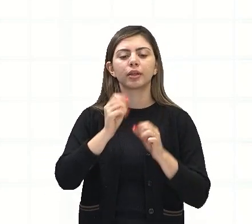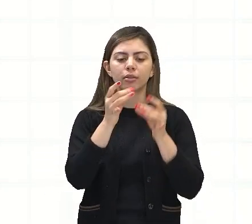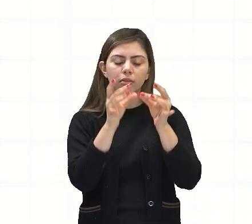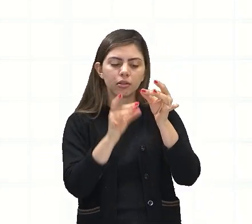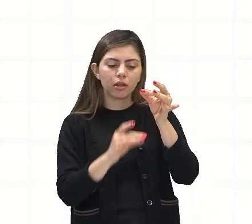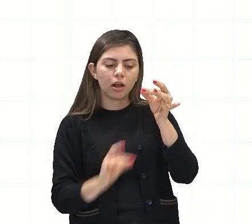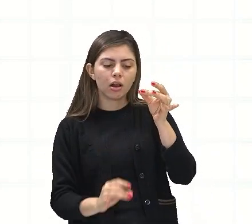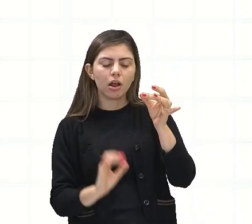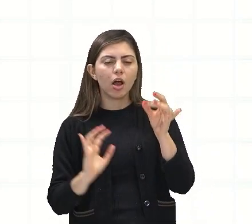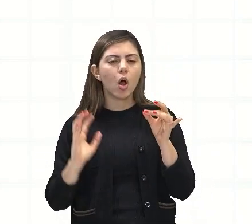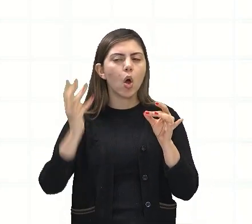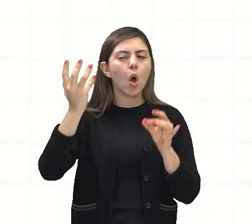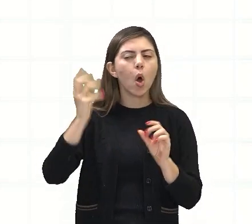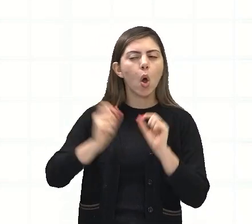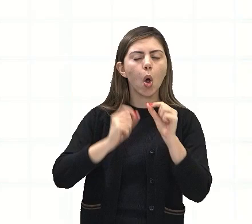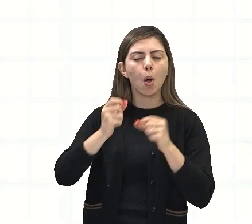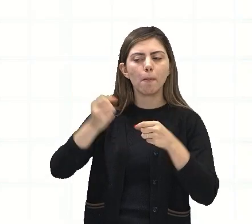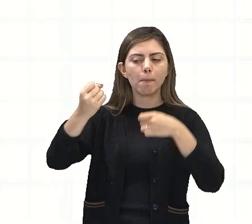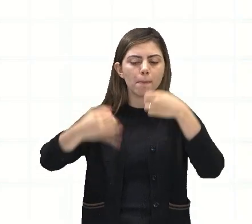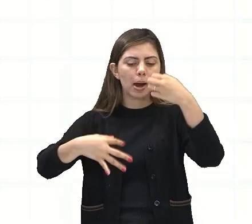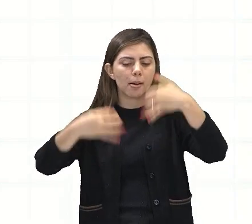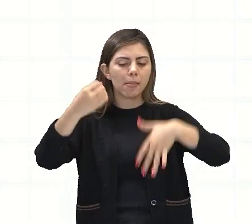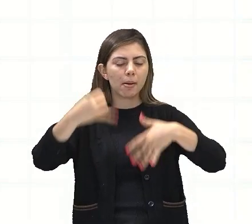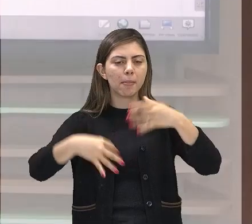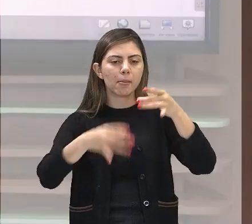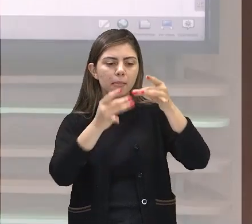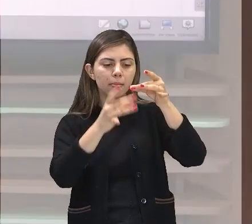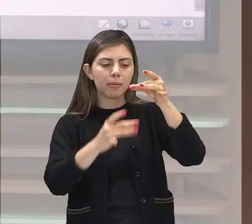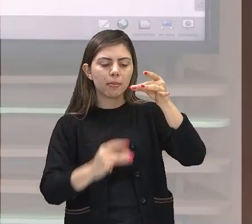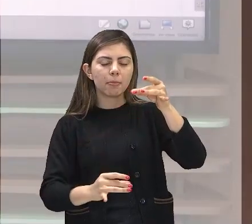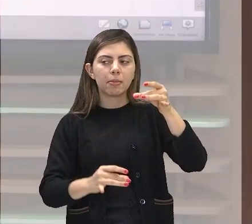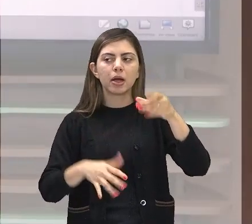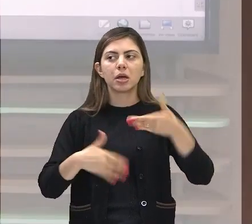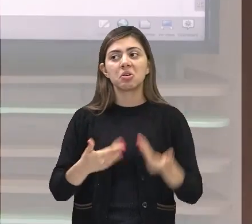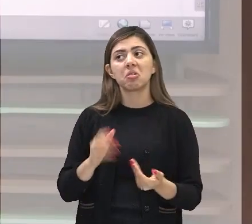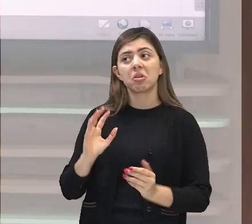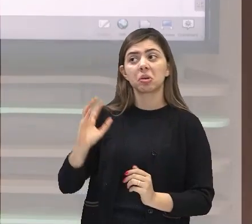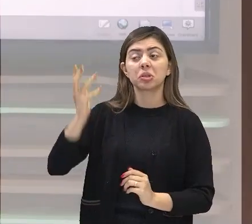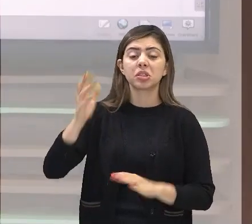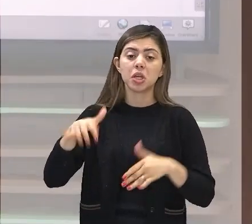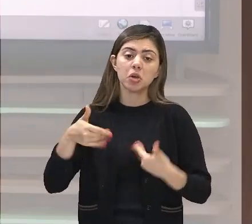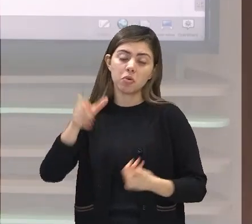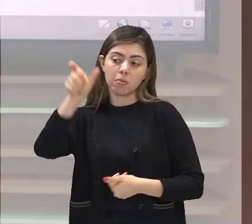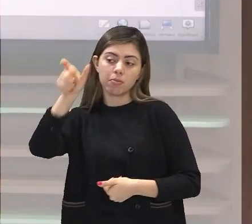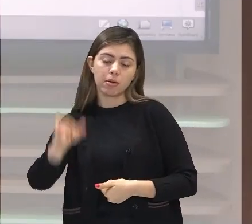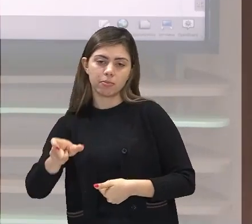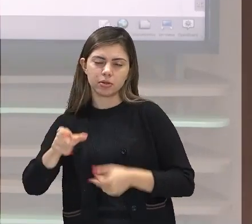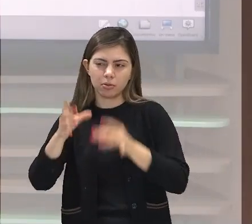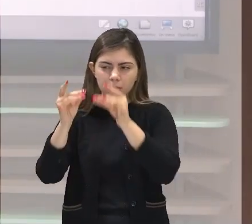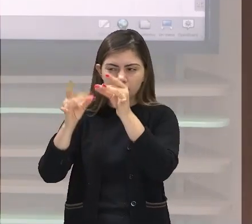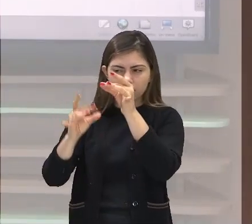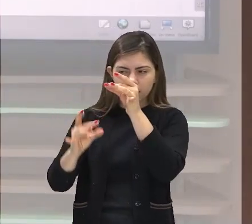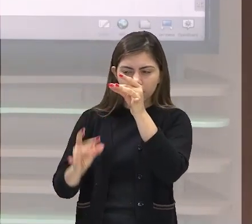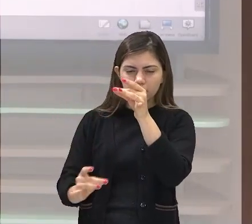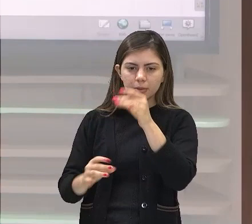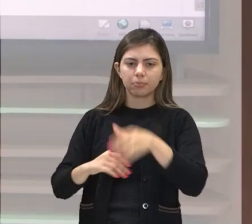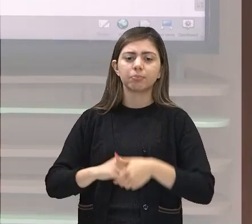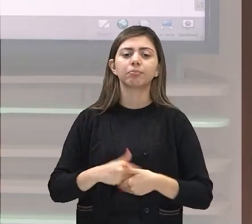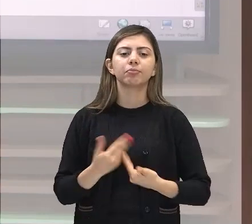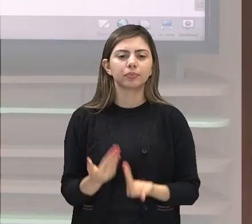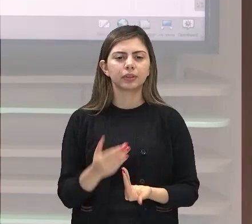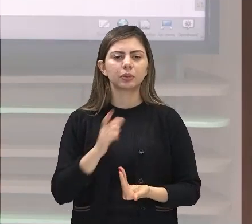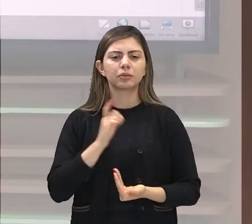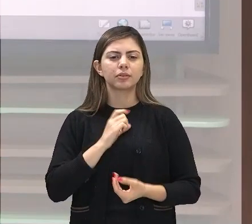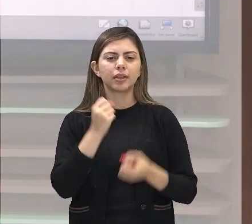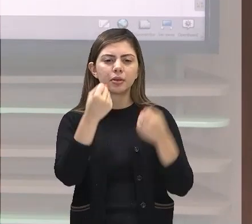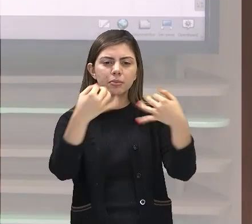no qual se descreve algo ou alguém, Vai se traçar uma descrição,